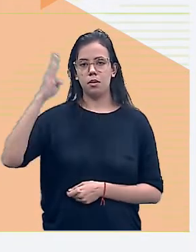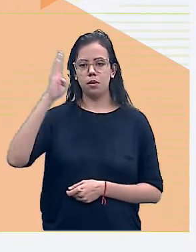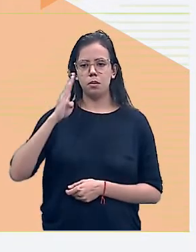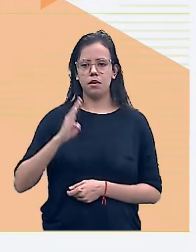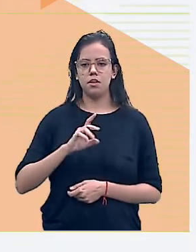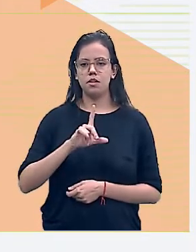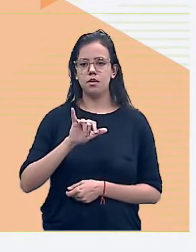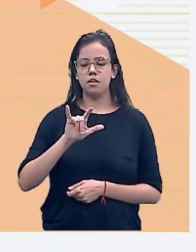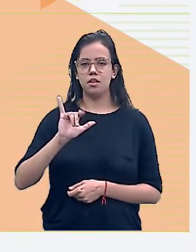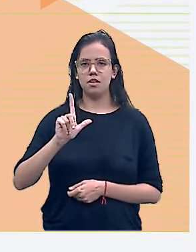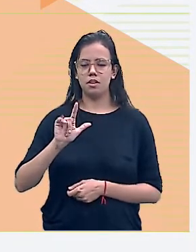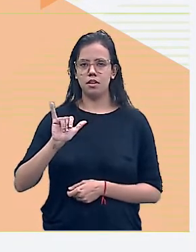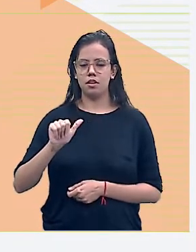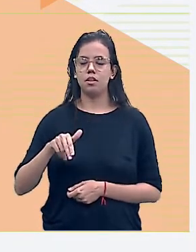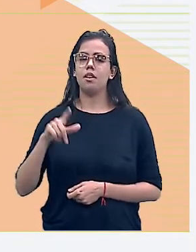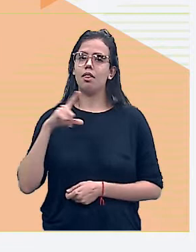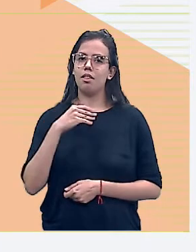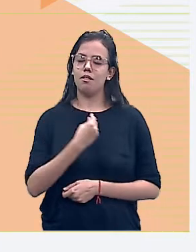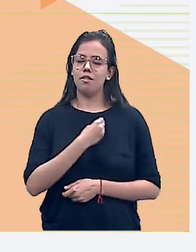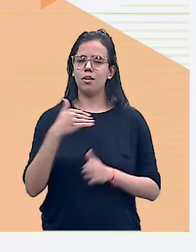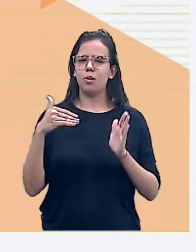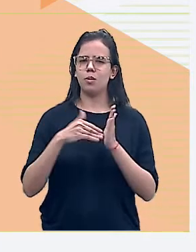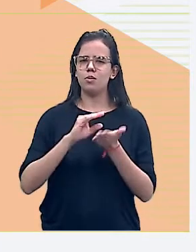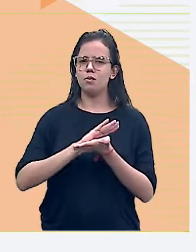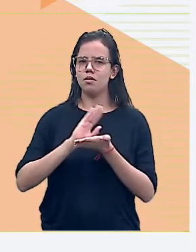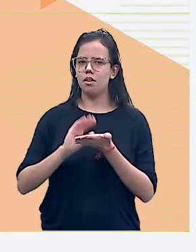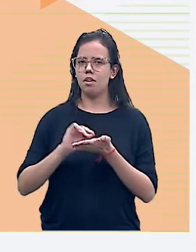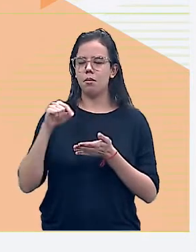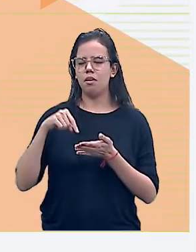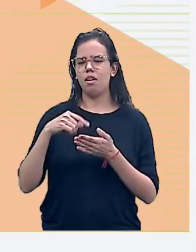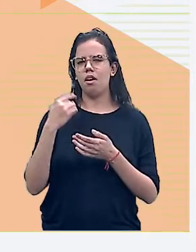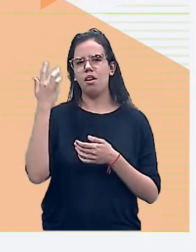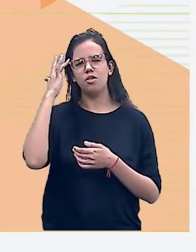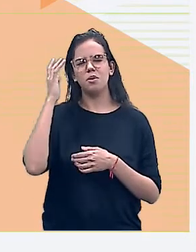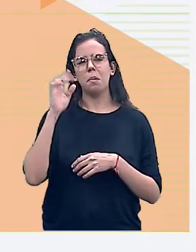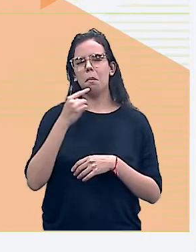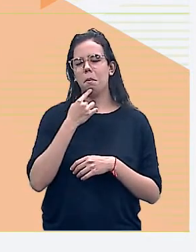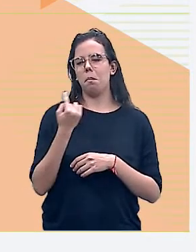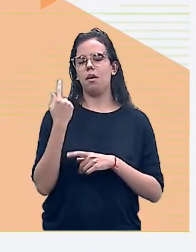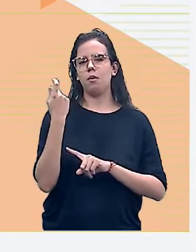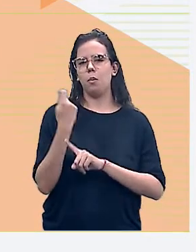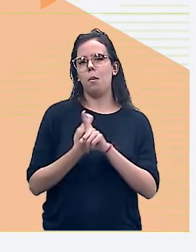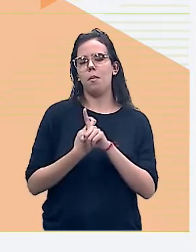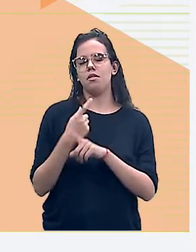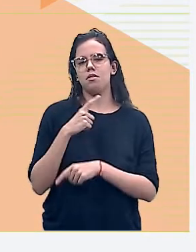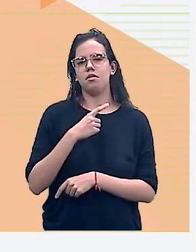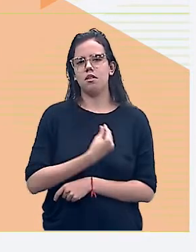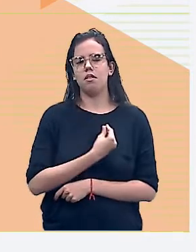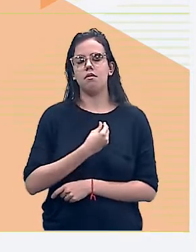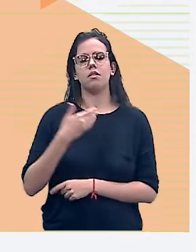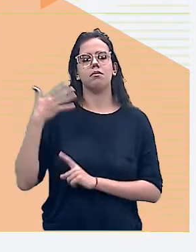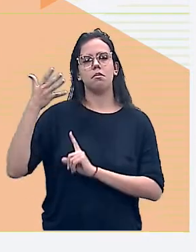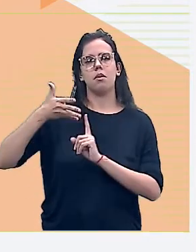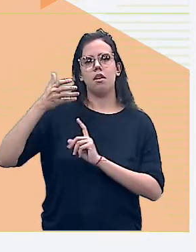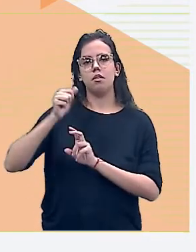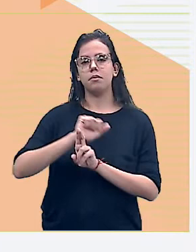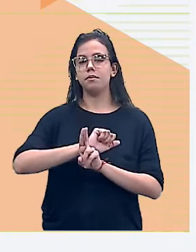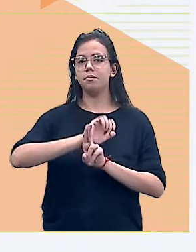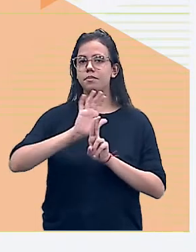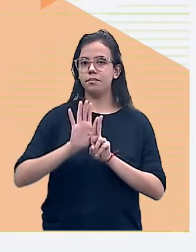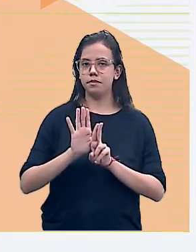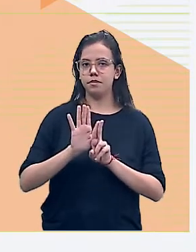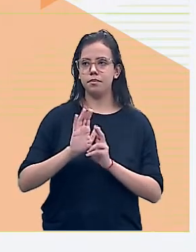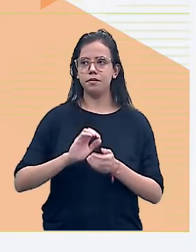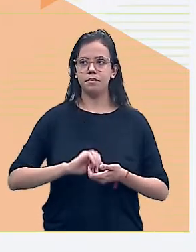esteve no nosso salipi aqui na última edição acho que não tem nem um mês que ela esteve aqui palestrando lá no espaço rosa dos ventos na